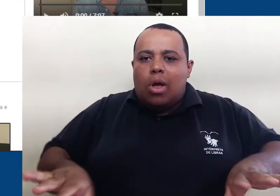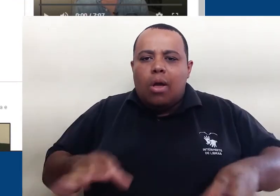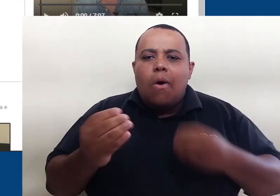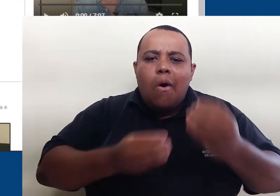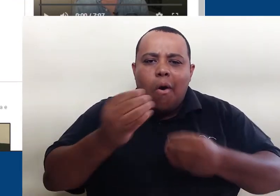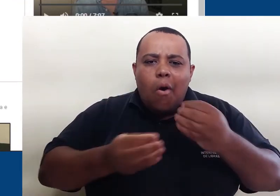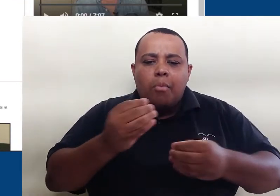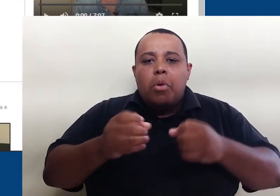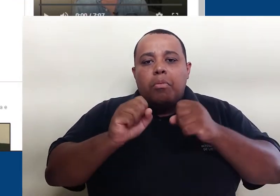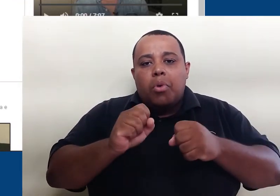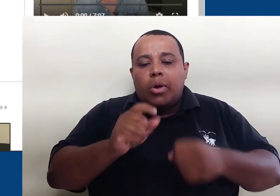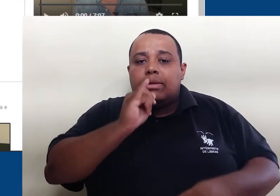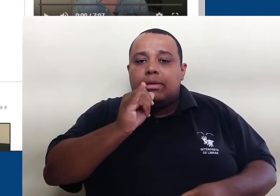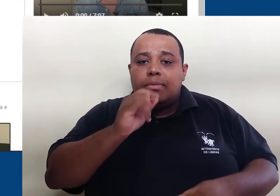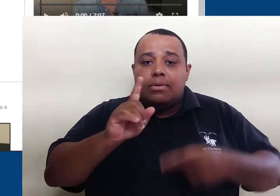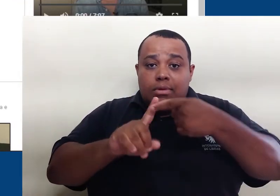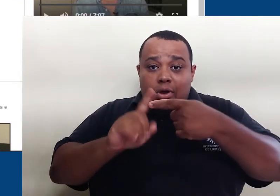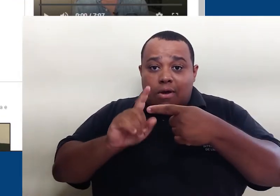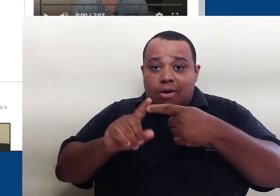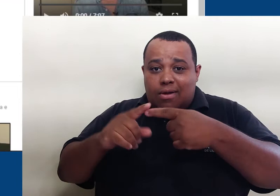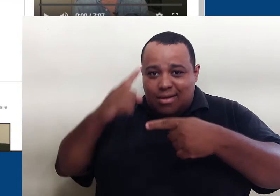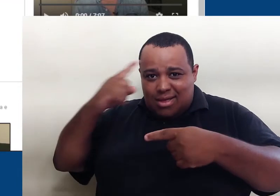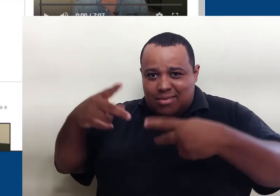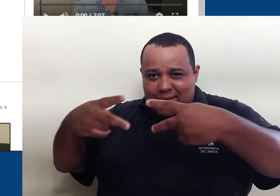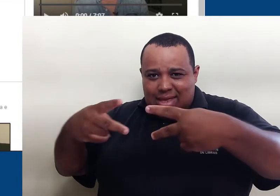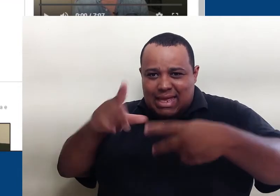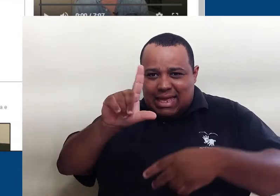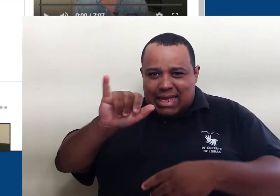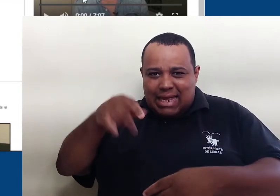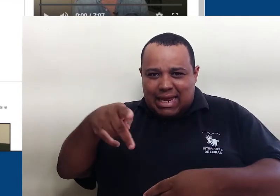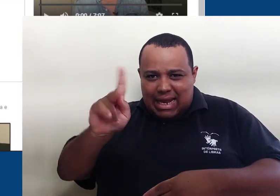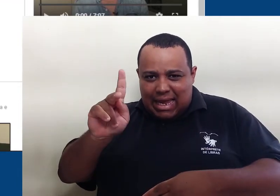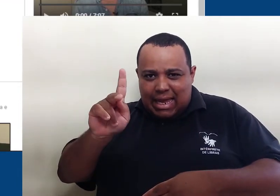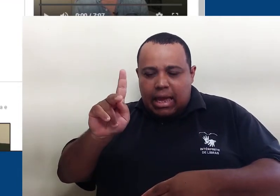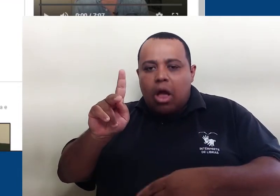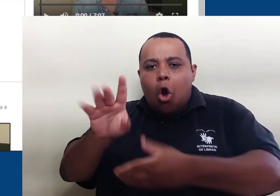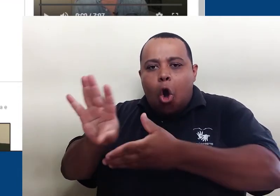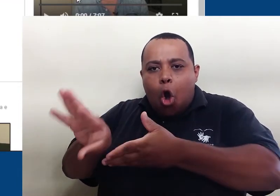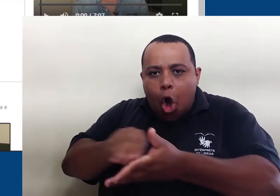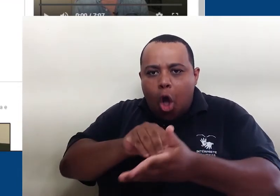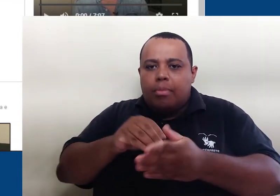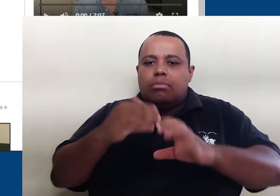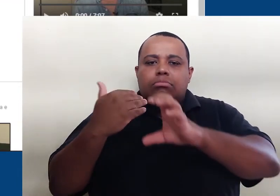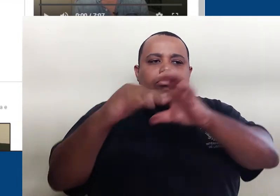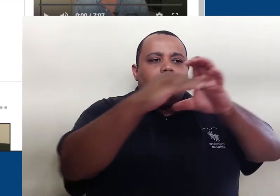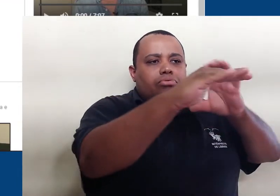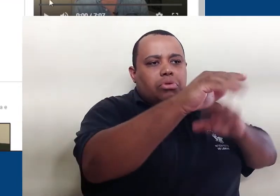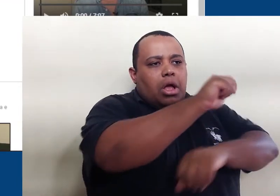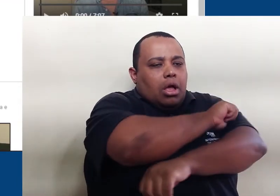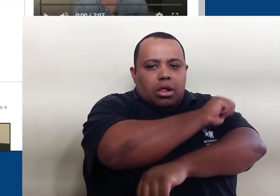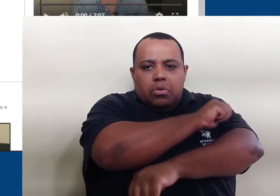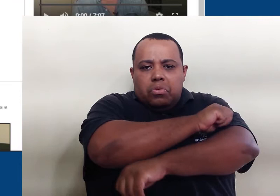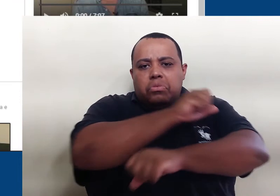A primeira é, você pode vir aqui copiar esse link, ou né, vir aqui copiar esse endereço do link. Então digamos que você mandou por e-mail para os seus